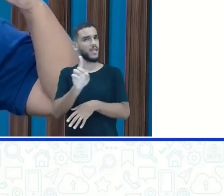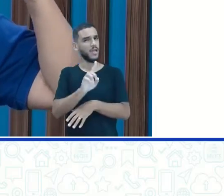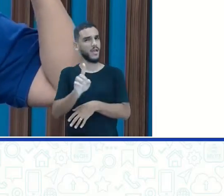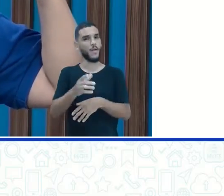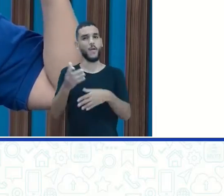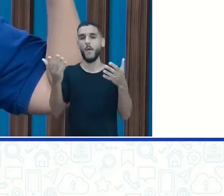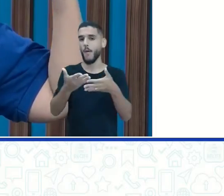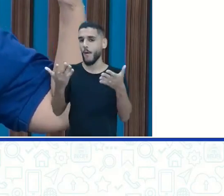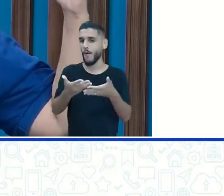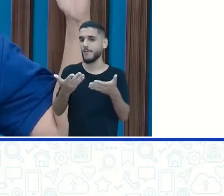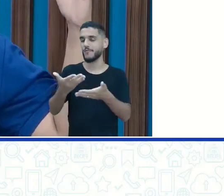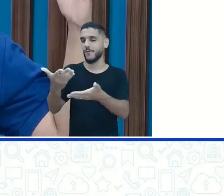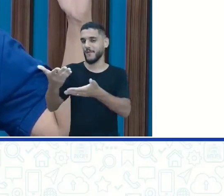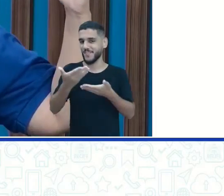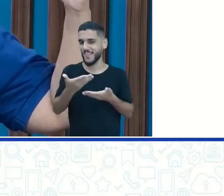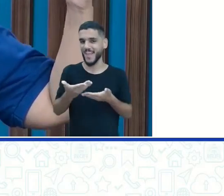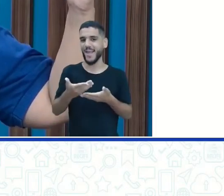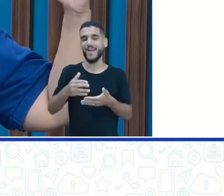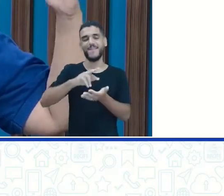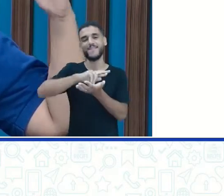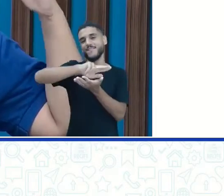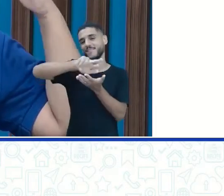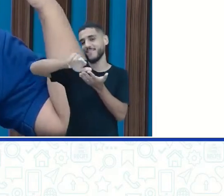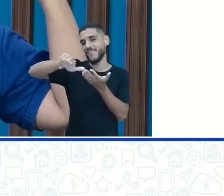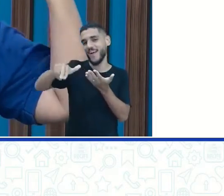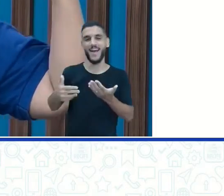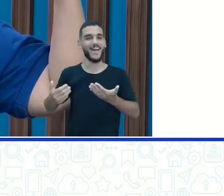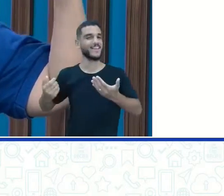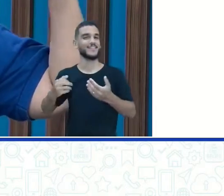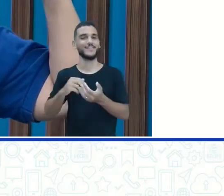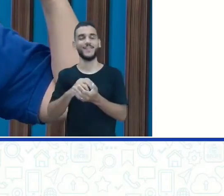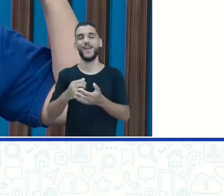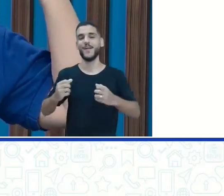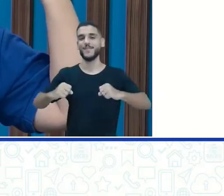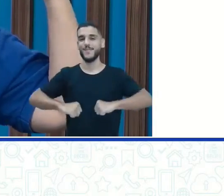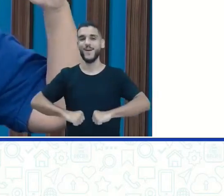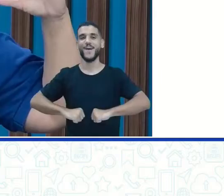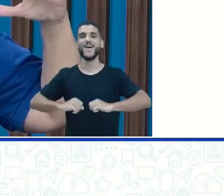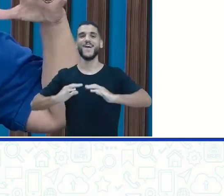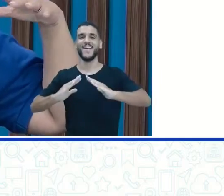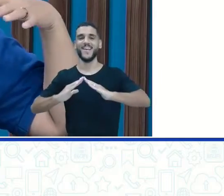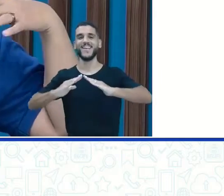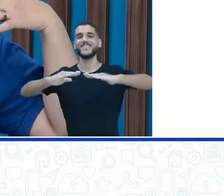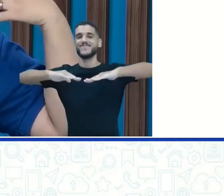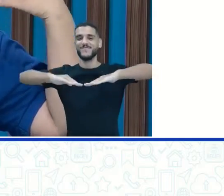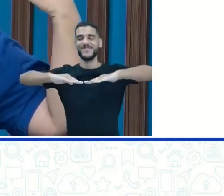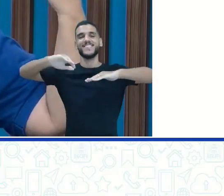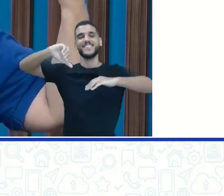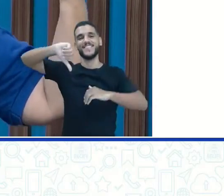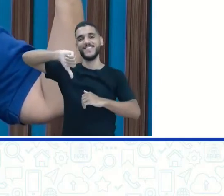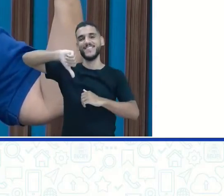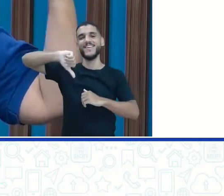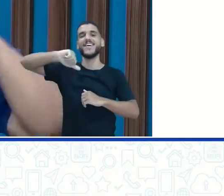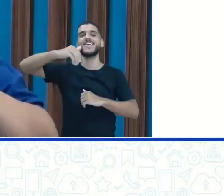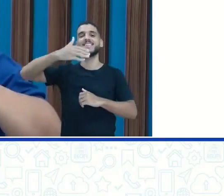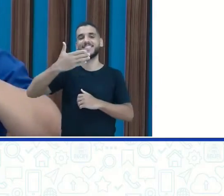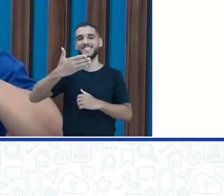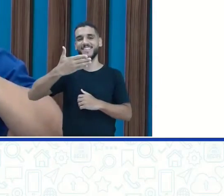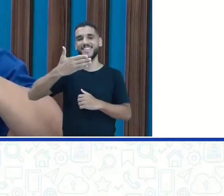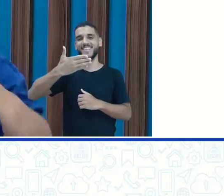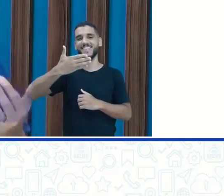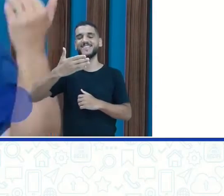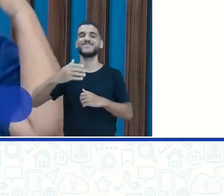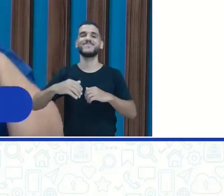notas musicais na cabeça. Dó, ré, mi, fá, sol, lá, si,